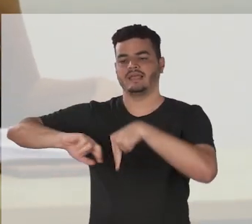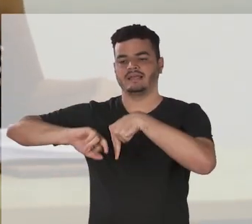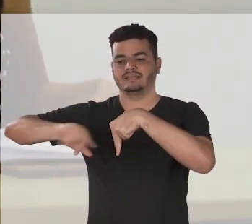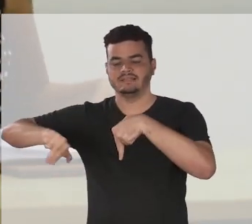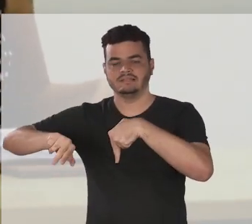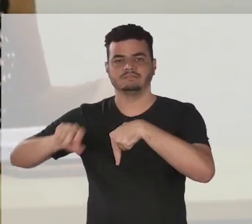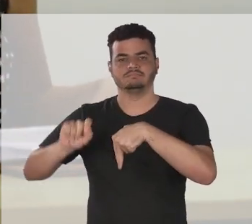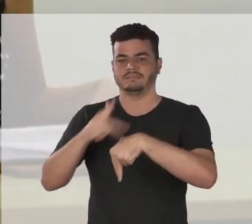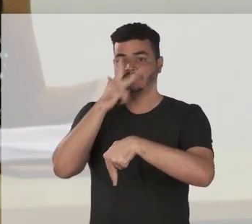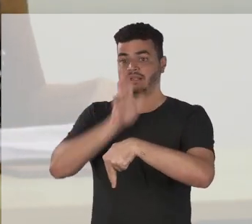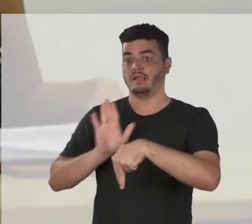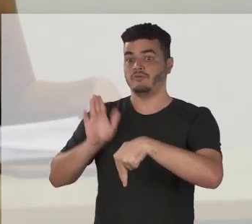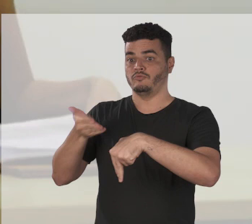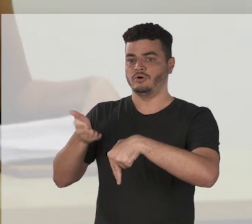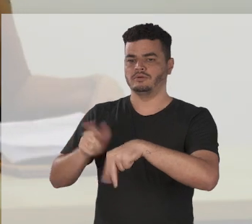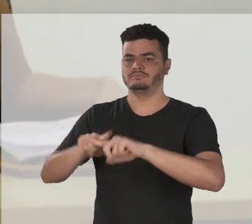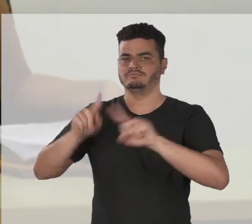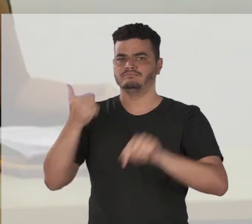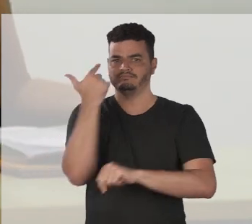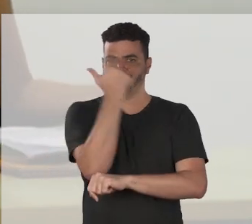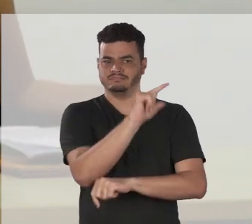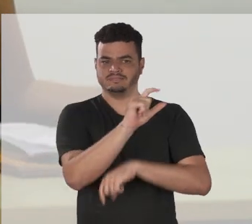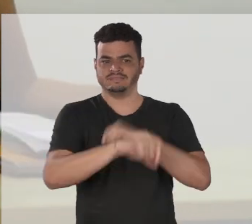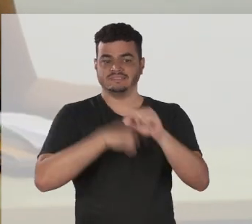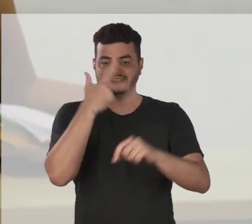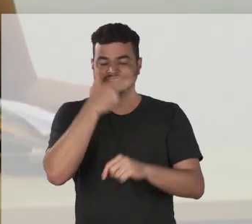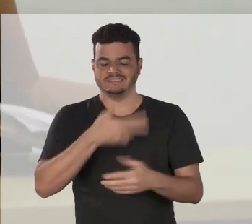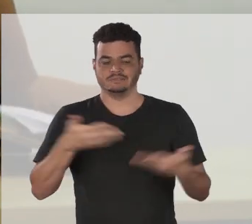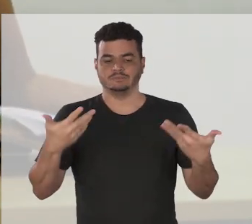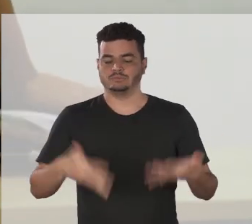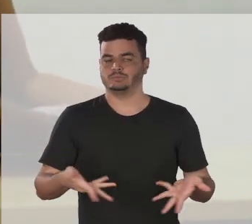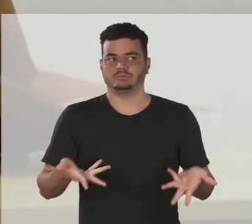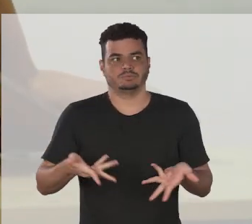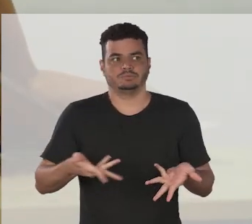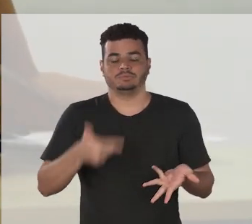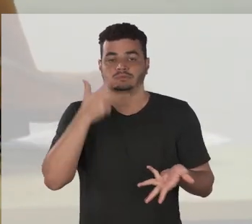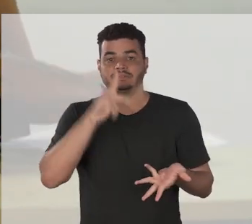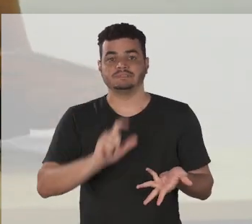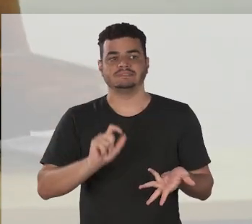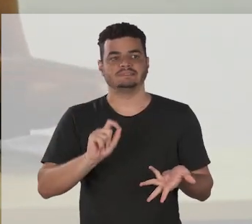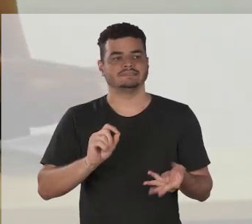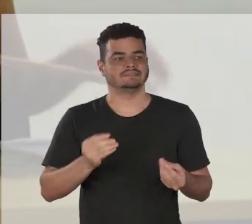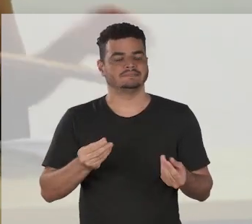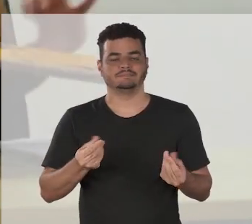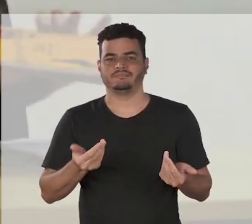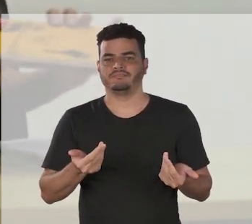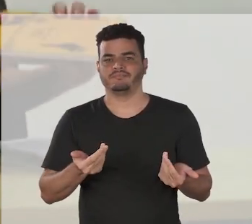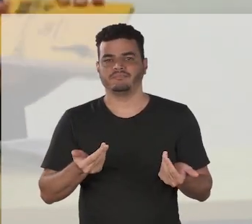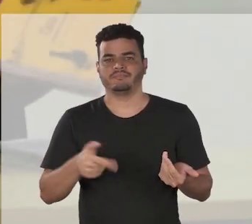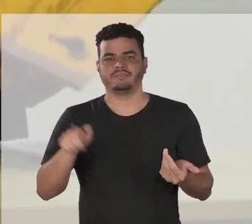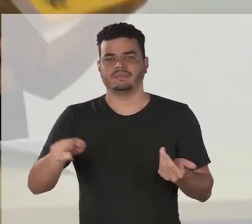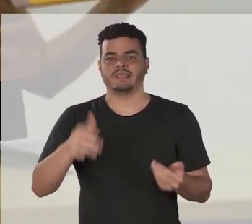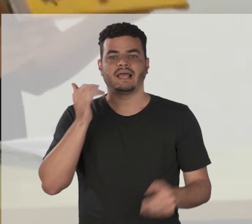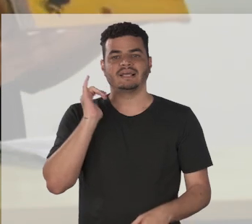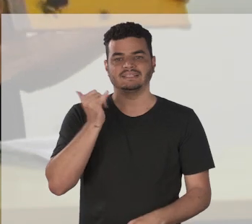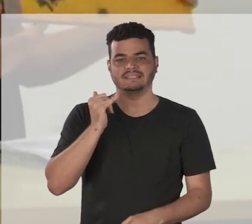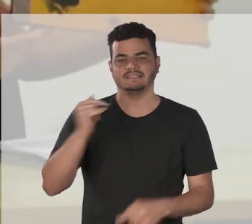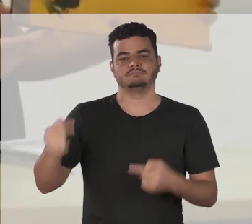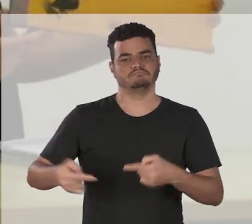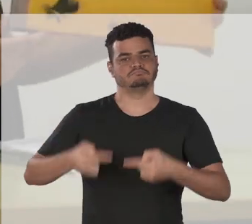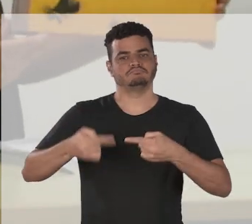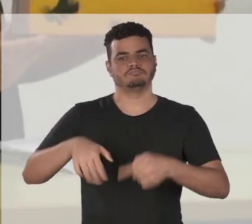sobre sexo genéricas, talvez como tema central, pero como um eixo que atravessa, bom, justamente também na